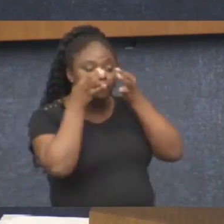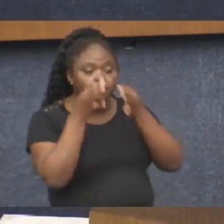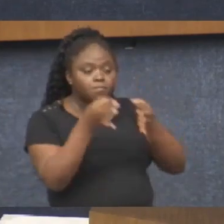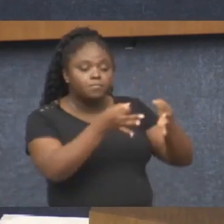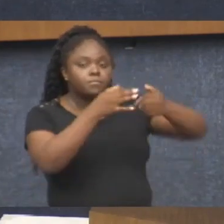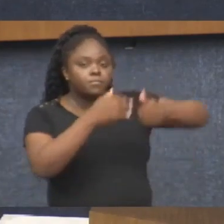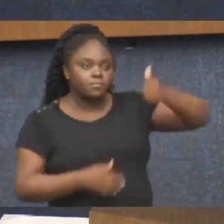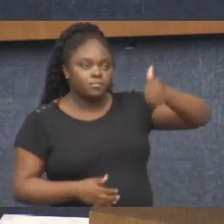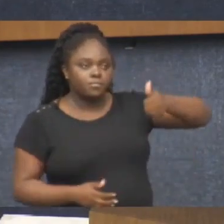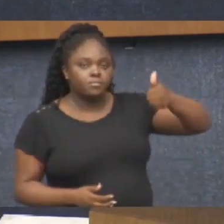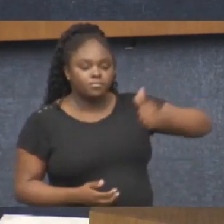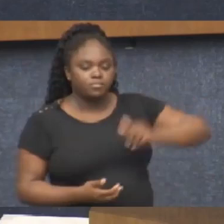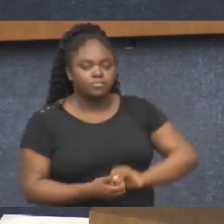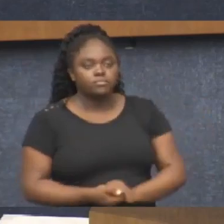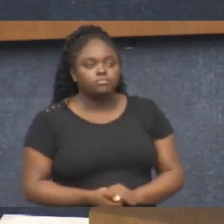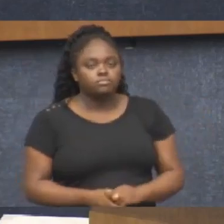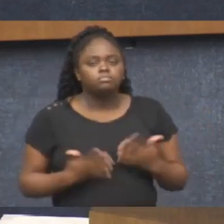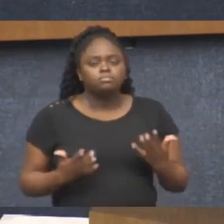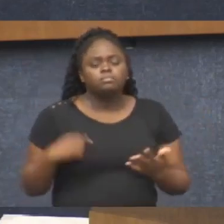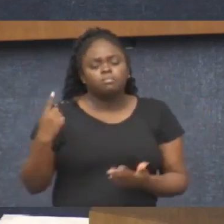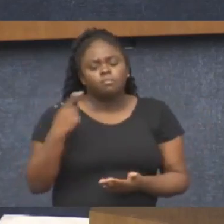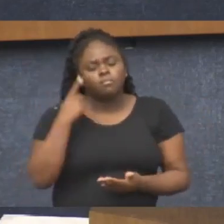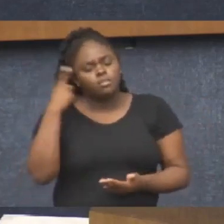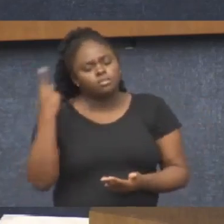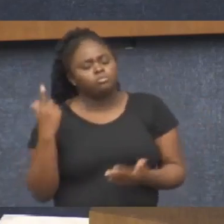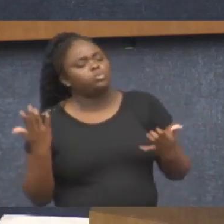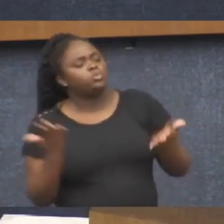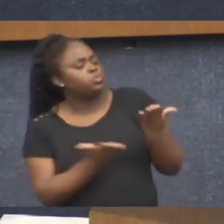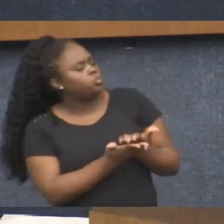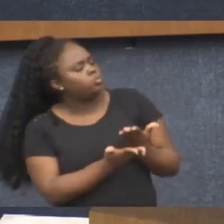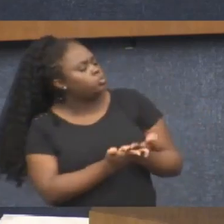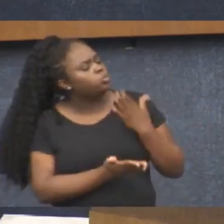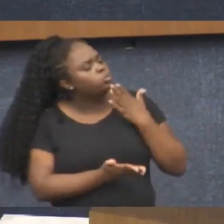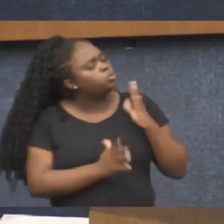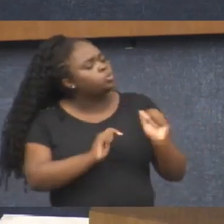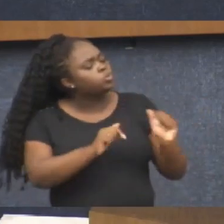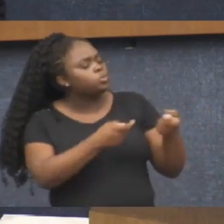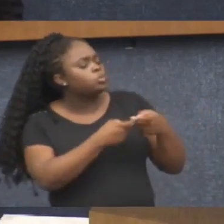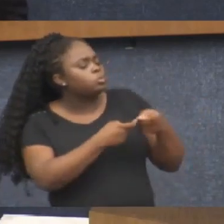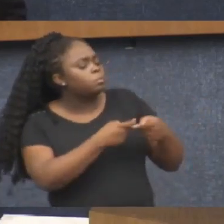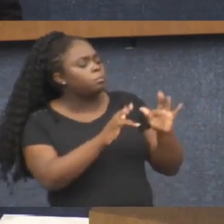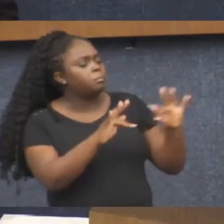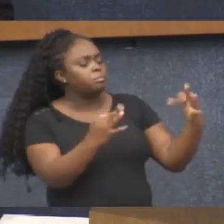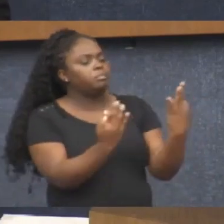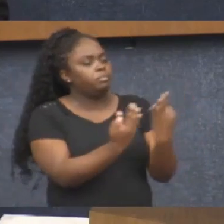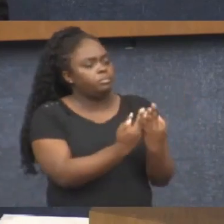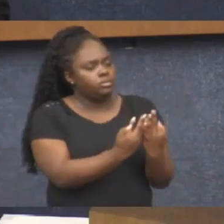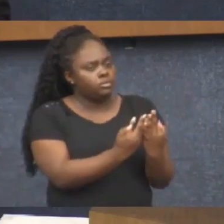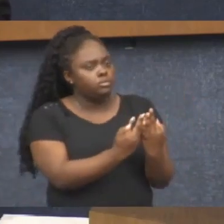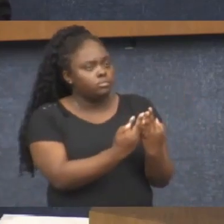primária. Então, pensamos, olha, então vamos estudar qual que é o efeito dos médicos de família